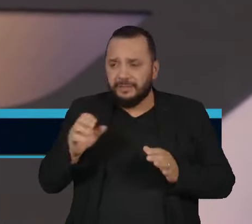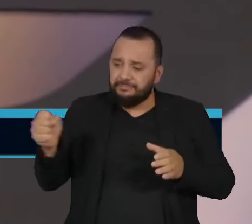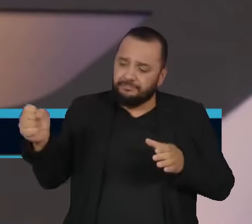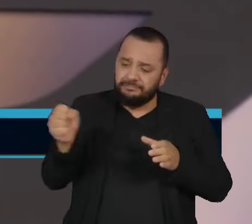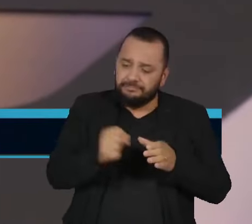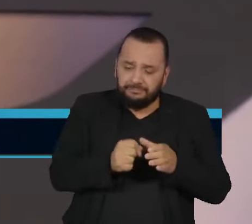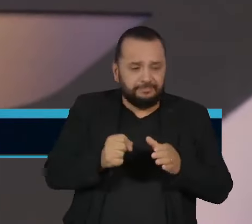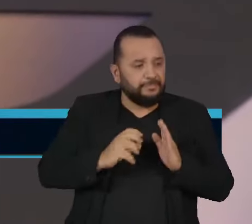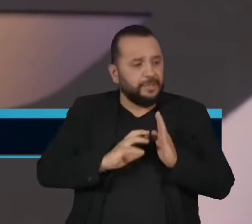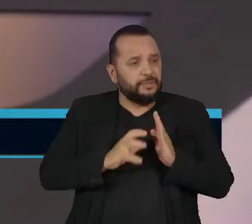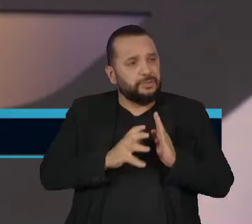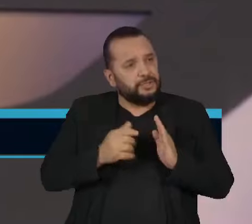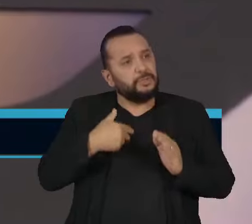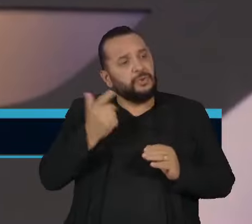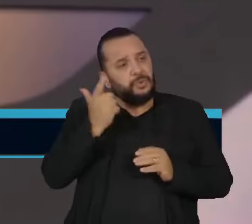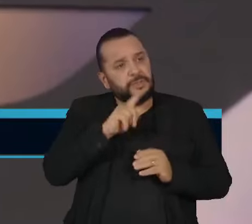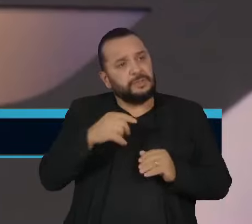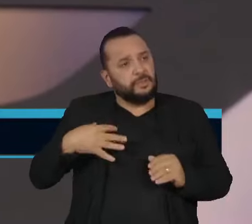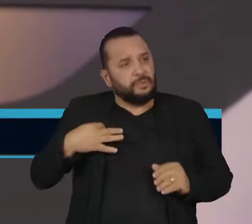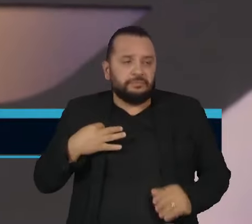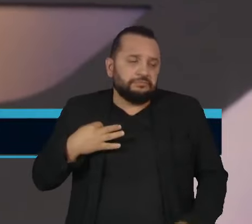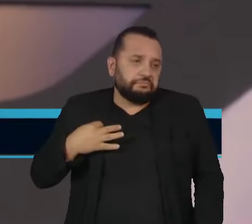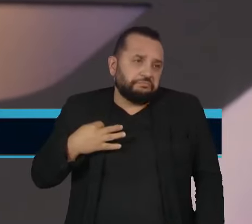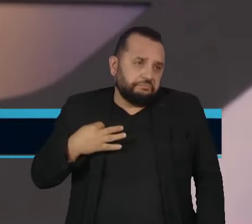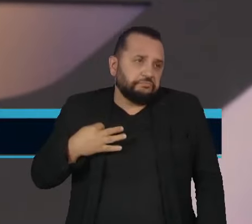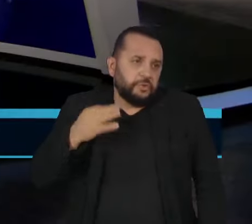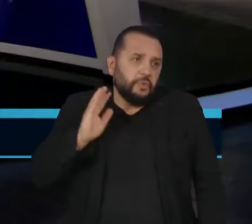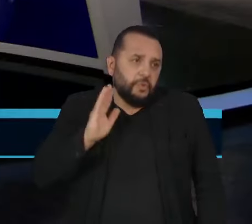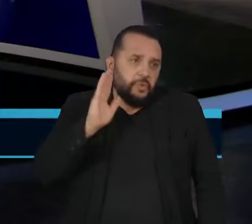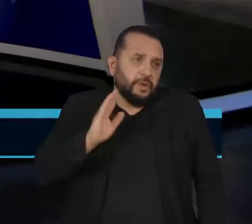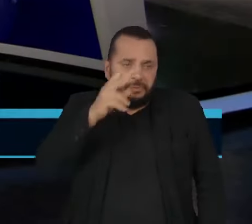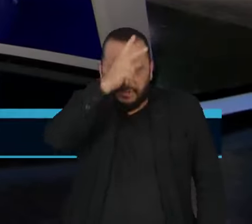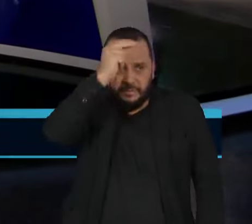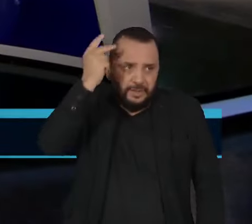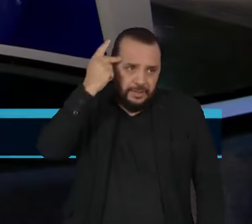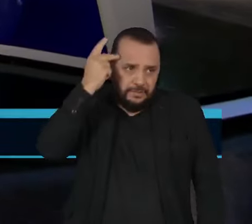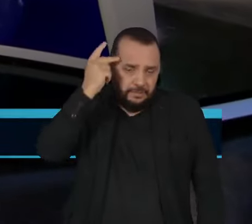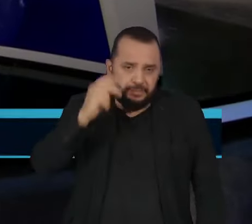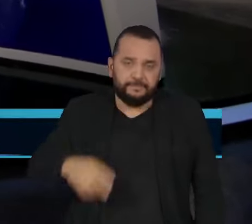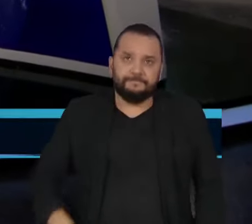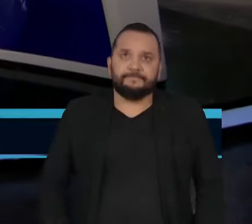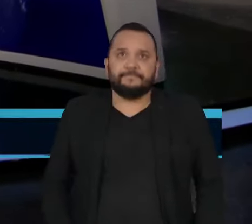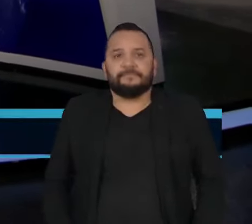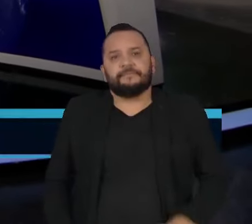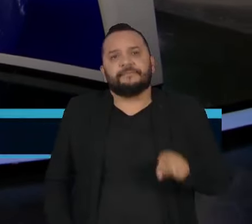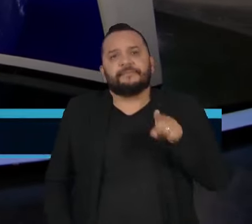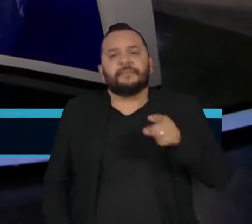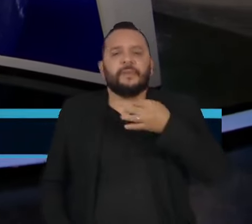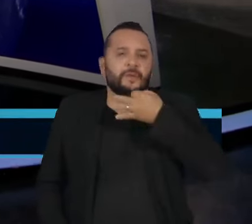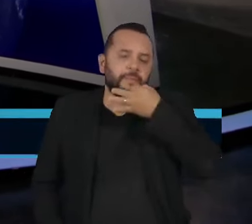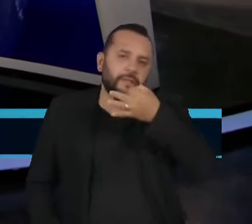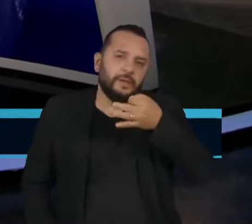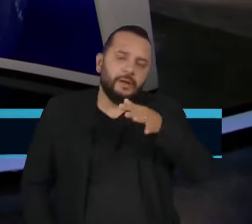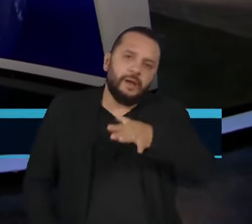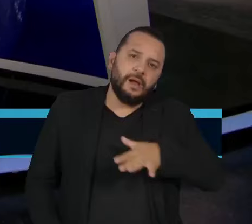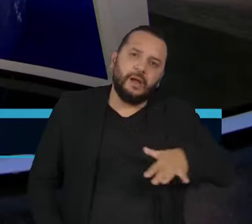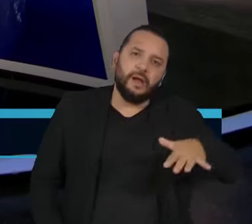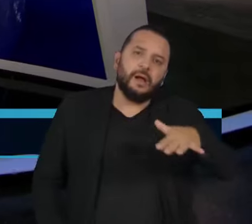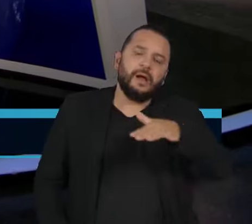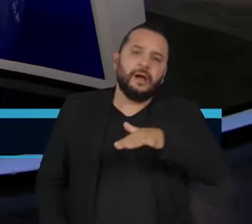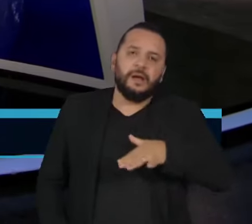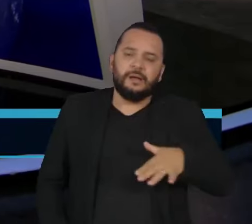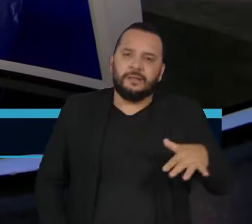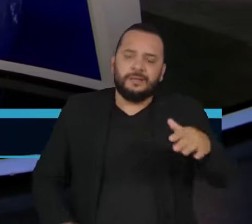desses concorrendo a prefeito de São Paulo. E, Vila, analisando o cenário eleitoral, né, e os resultados